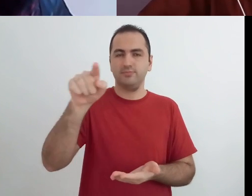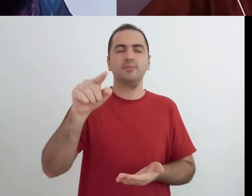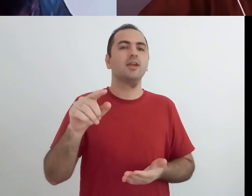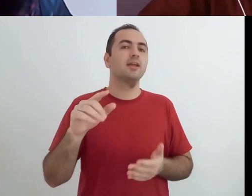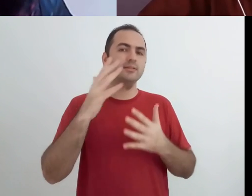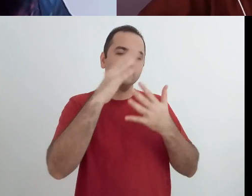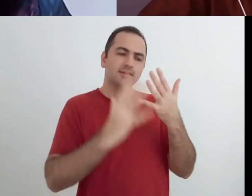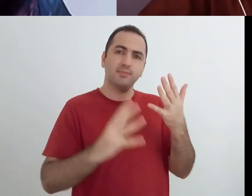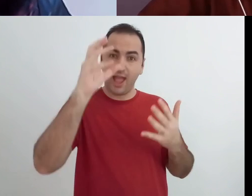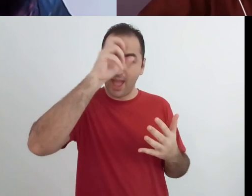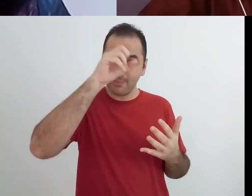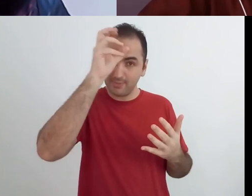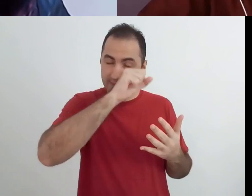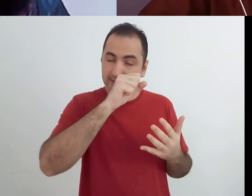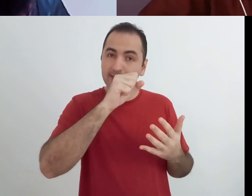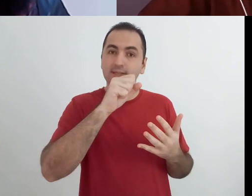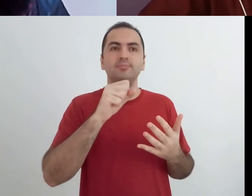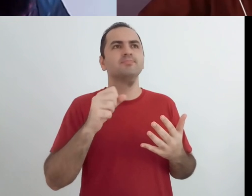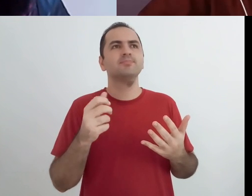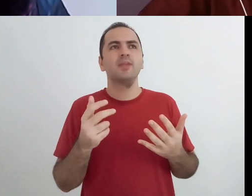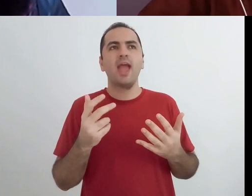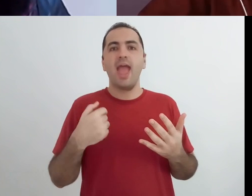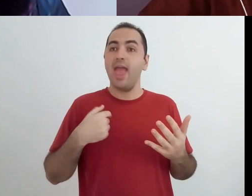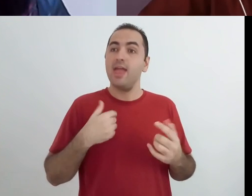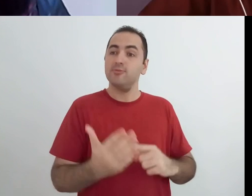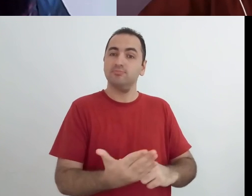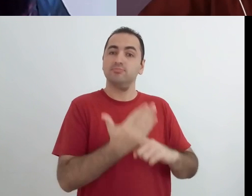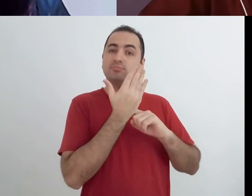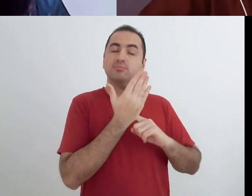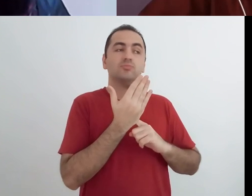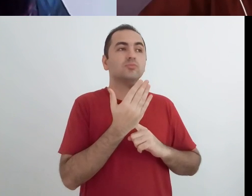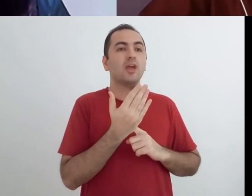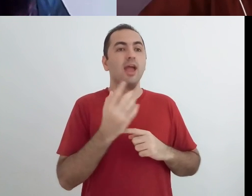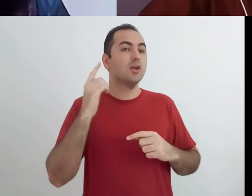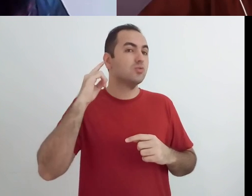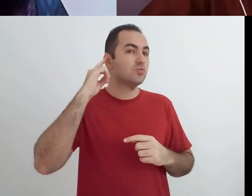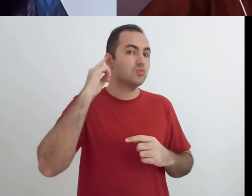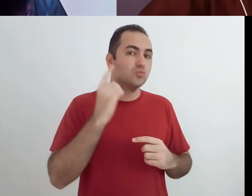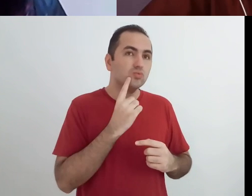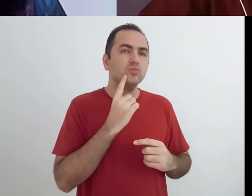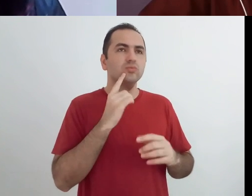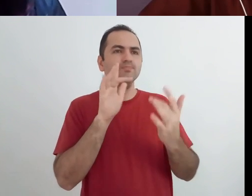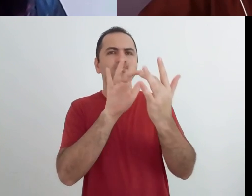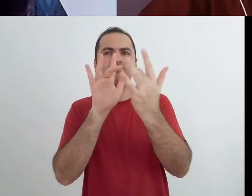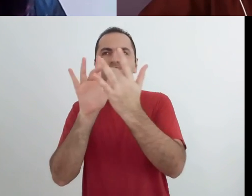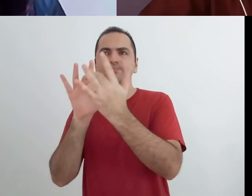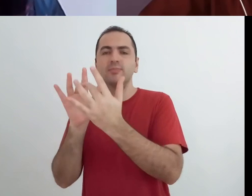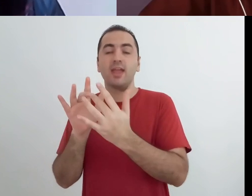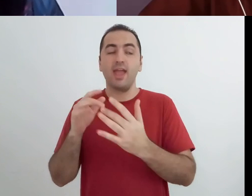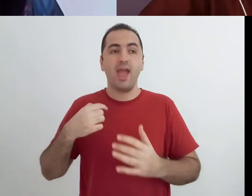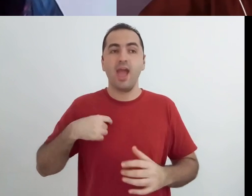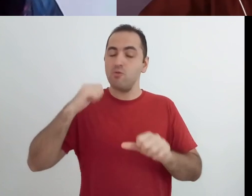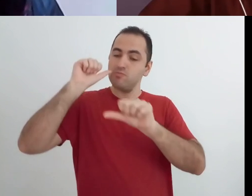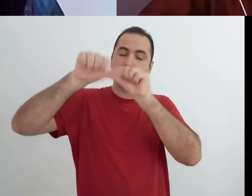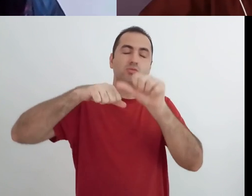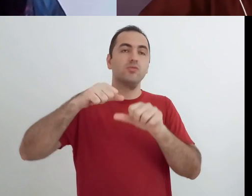mundo novo. Eu passei a ser uma pessoa muito mais observadora por causa dos surdos, por causa da língua de sinais. Isso me ajudou muito a mudar minha